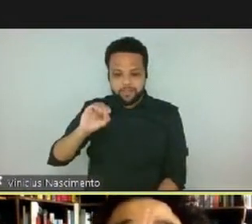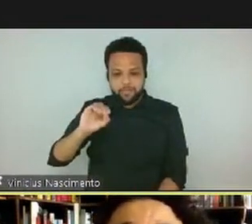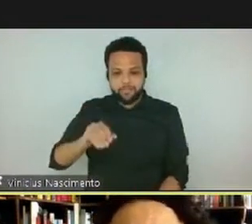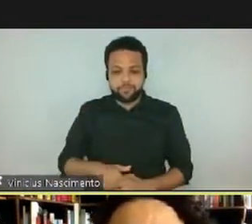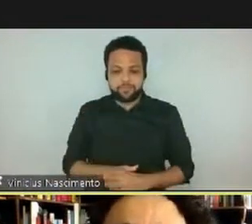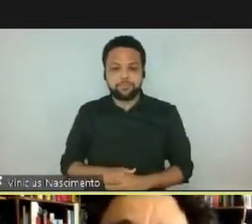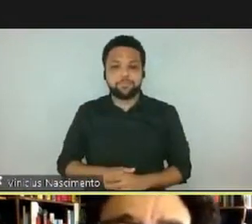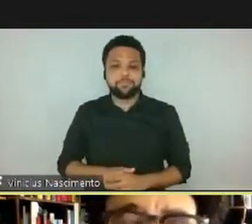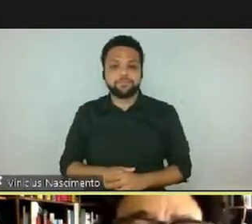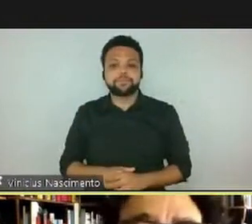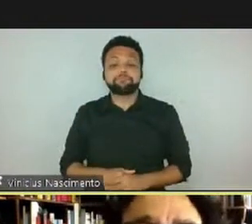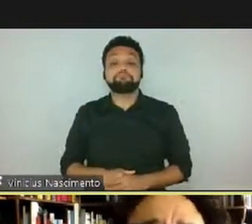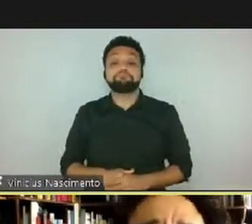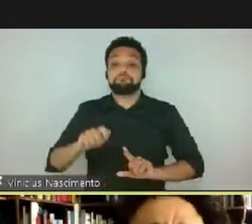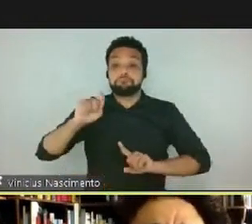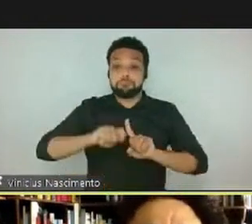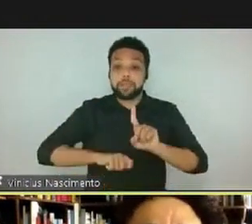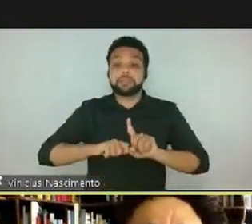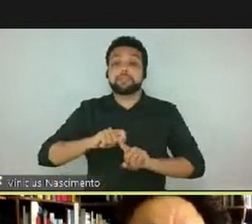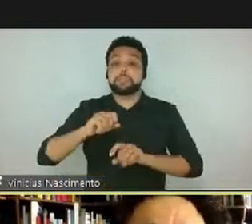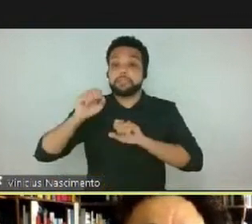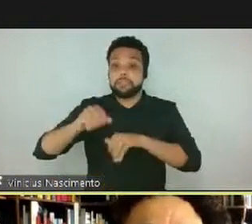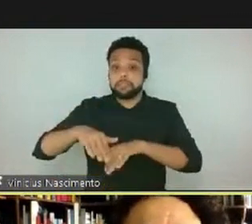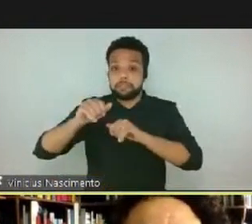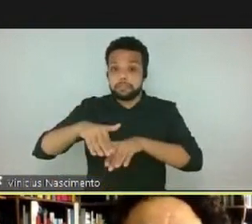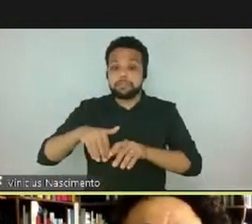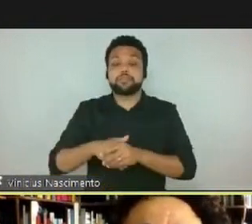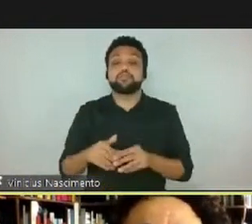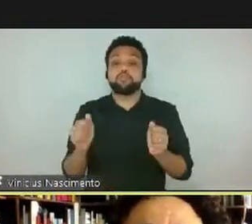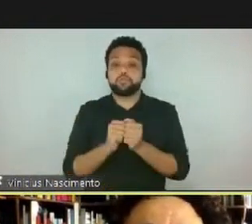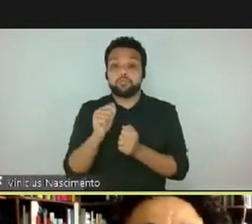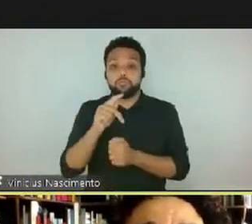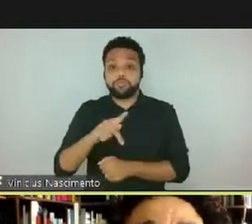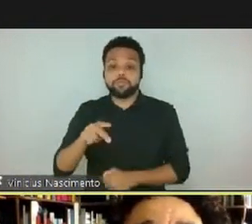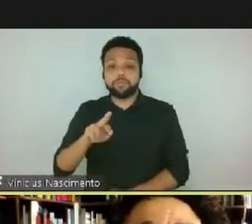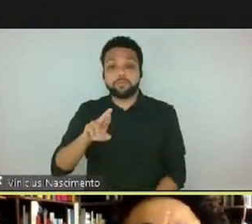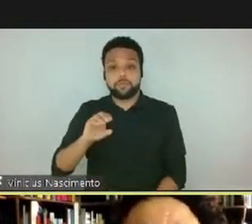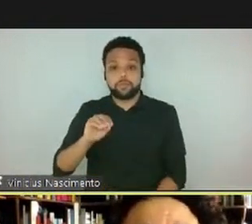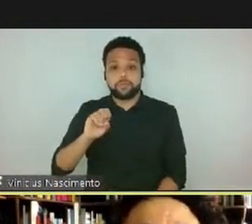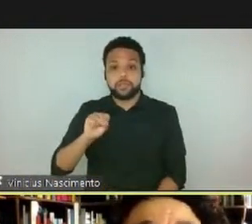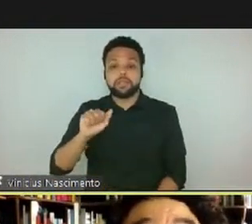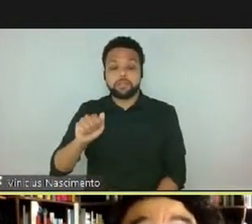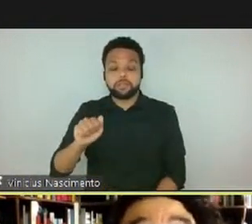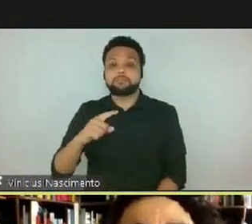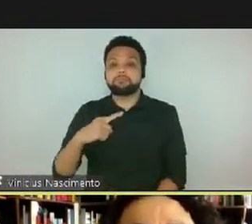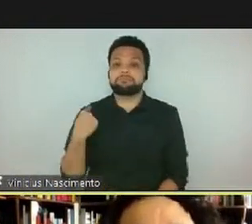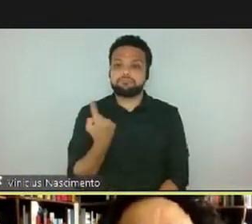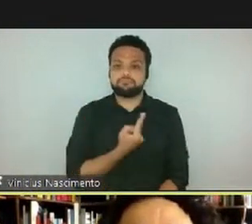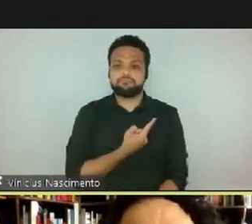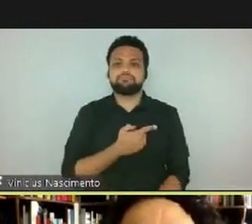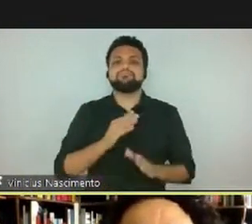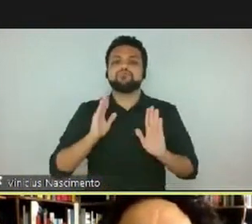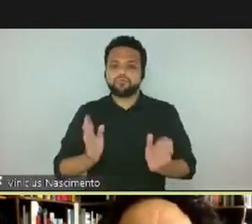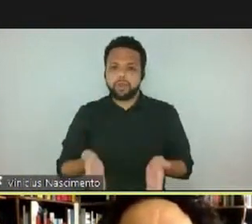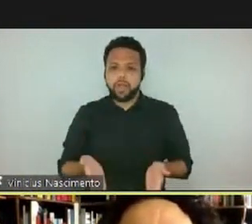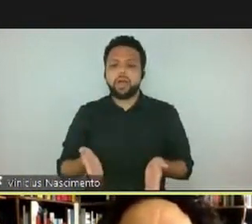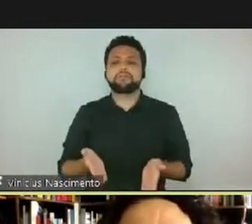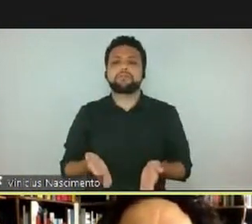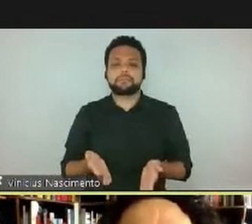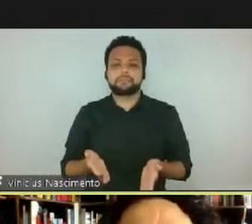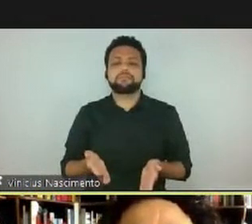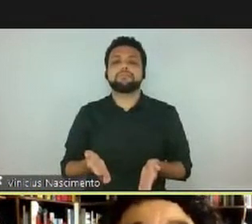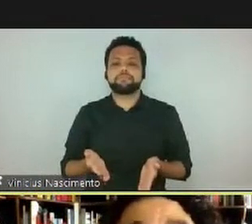Em setembro, junto com a professora Rosia Velberg, nós concebemos esta